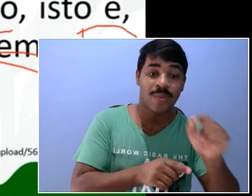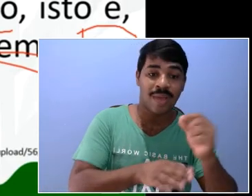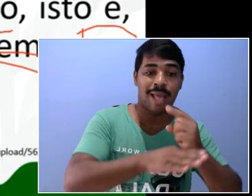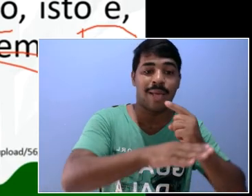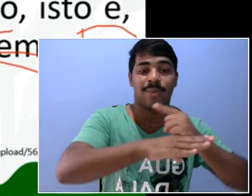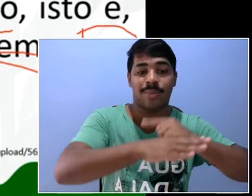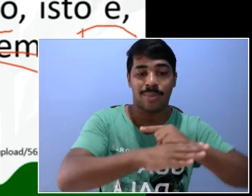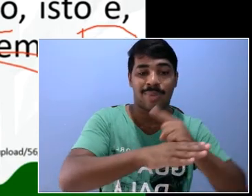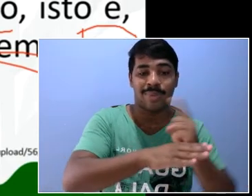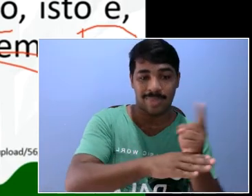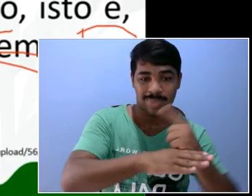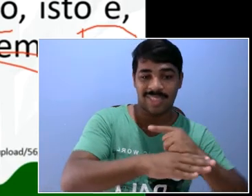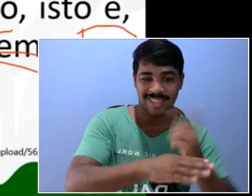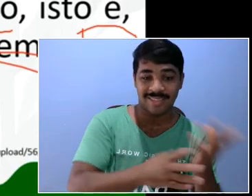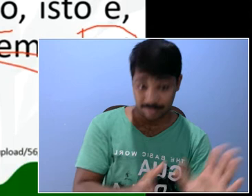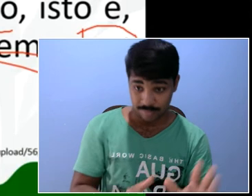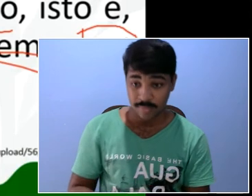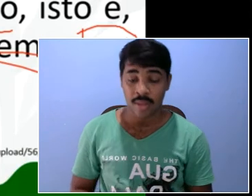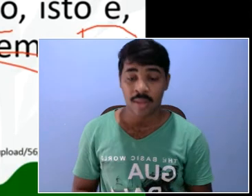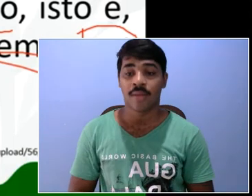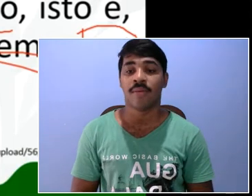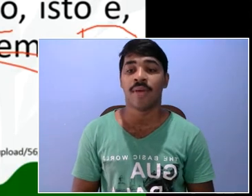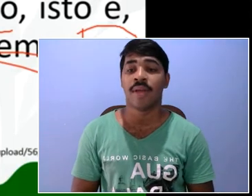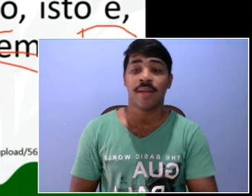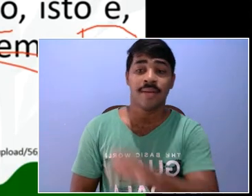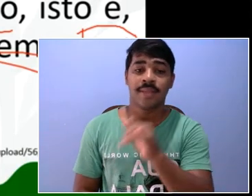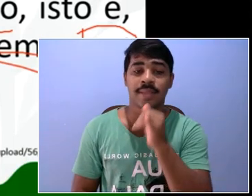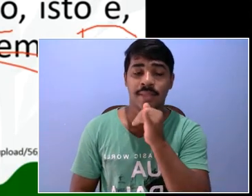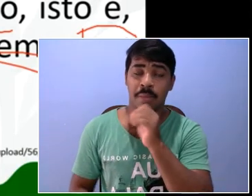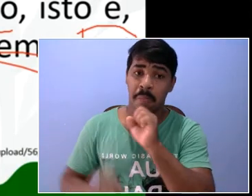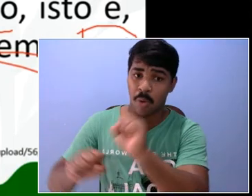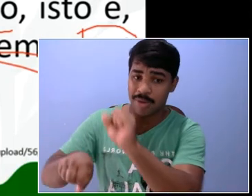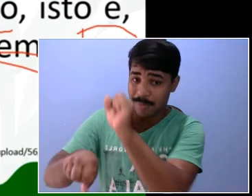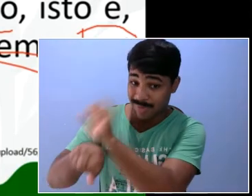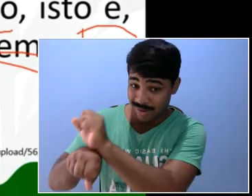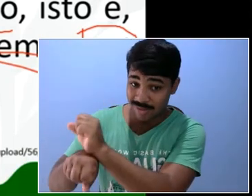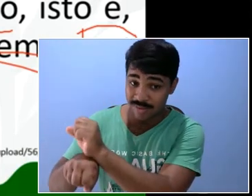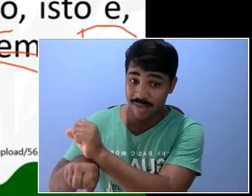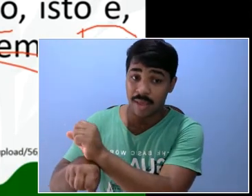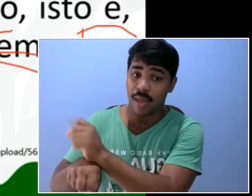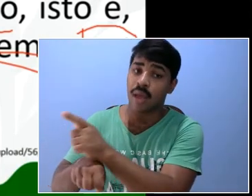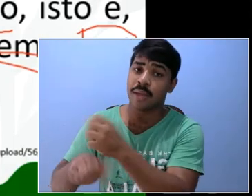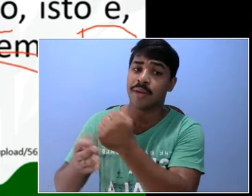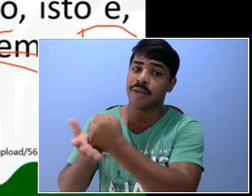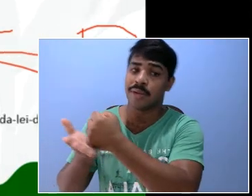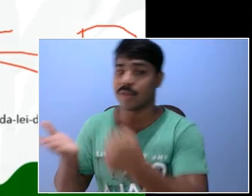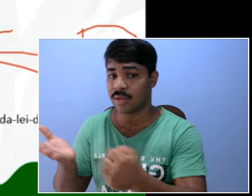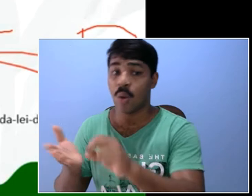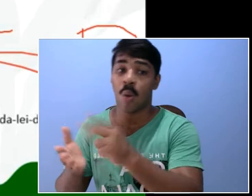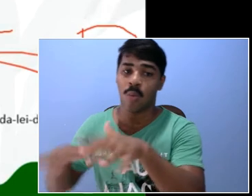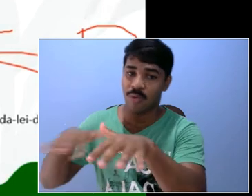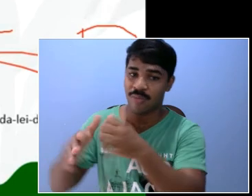tem aceleração, aí é devido a uma força que foi aplicada sobre esse corpo.